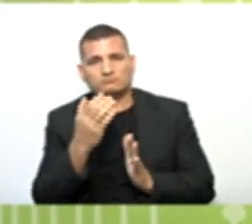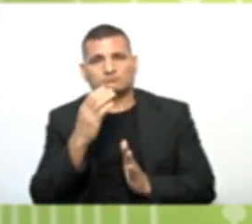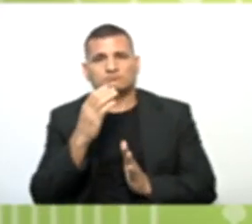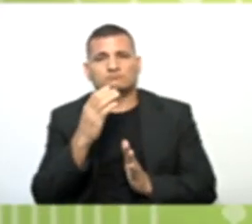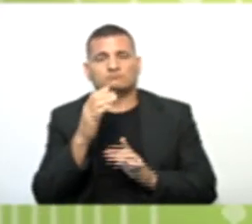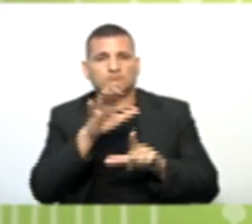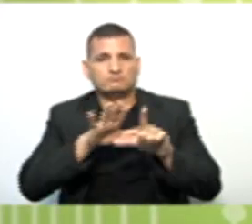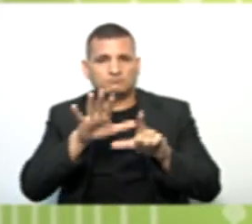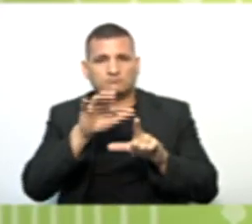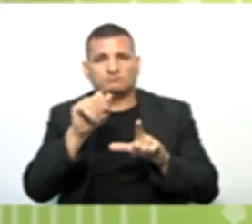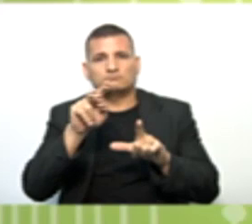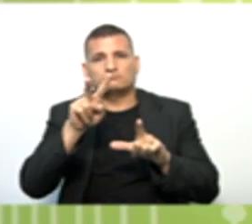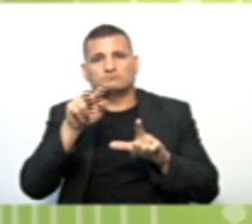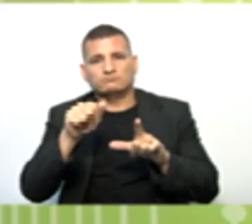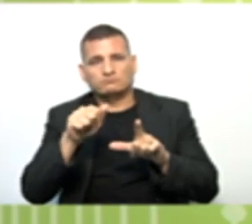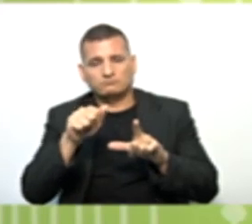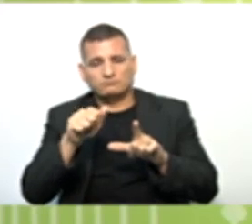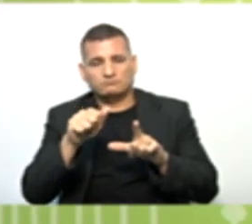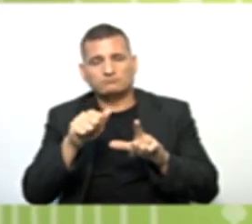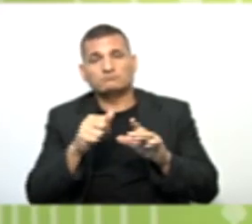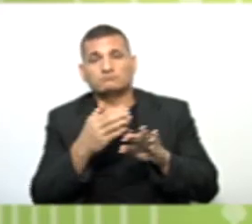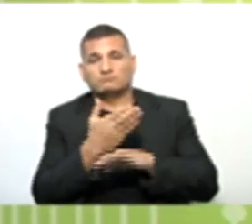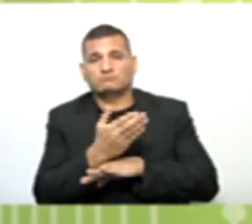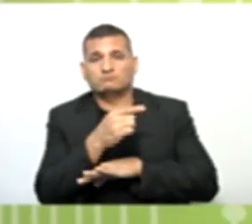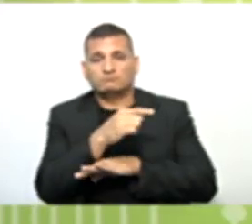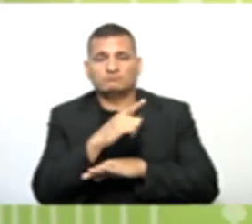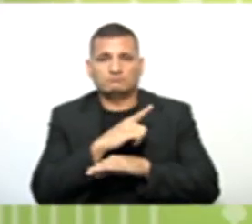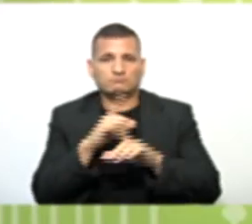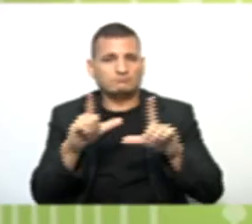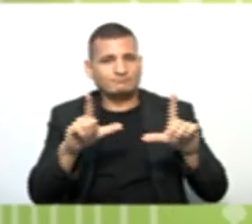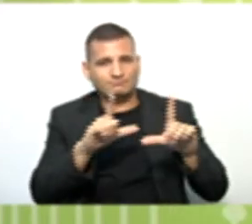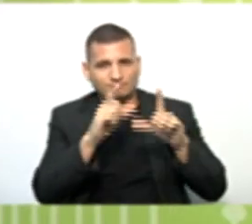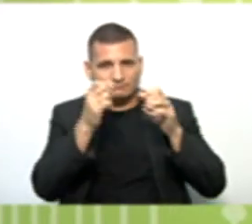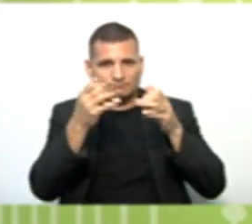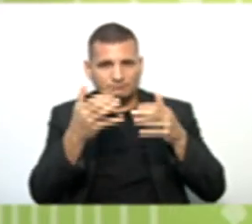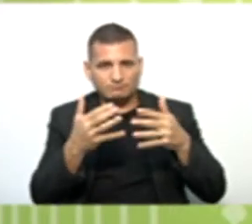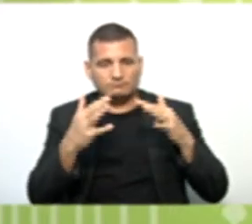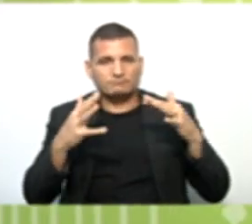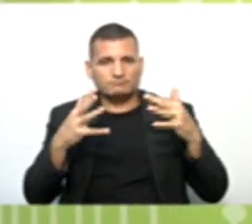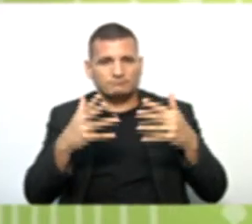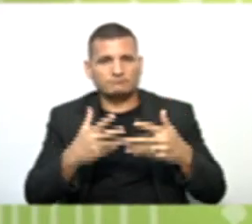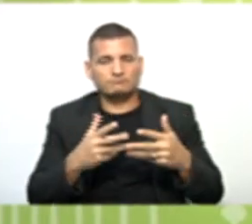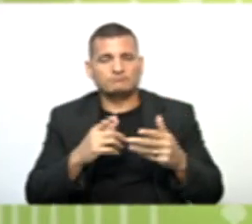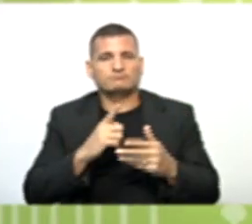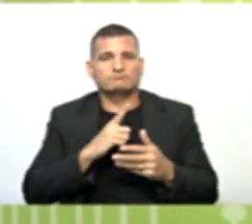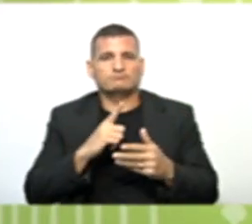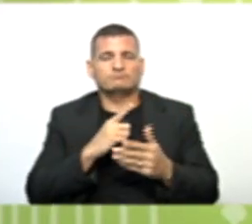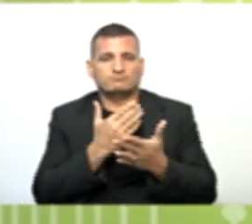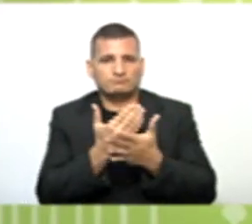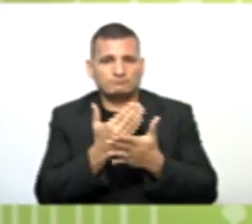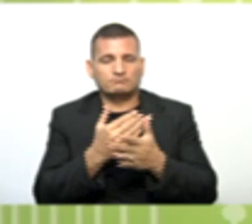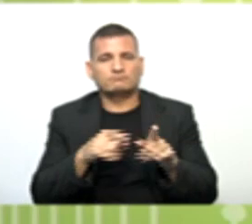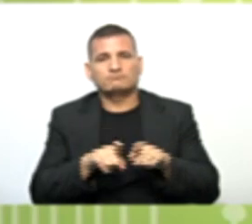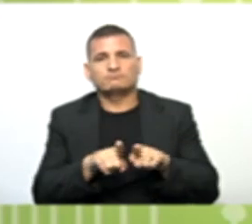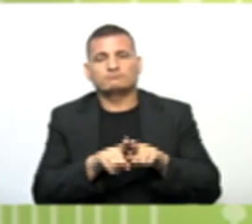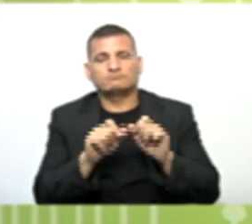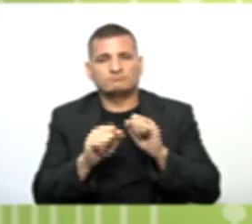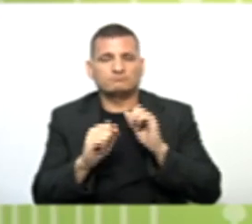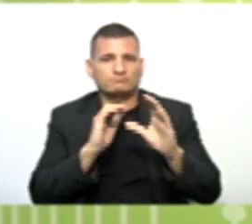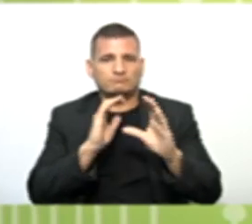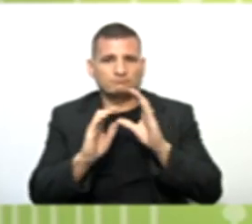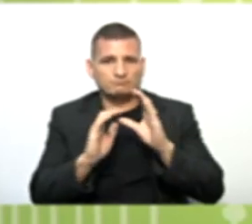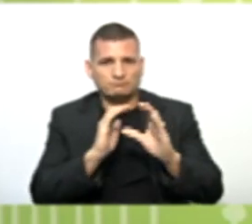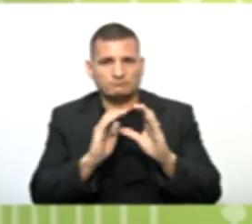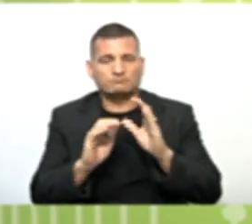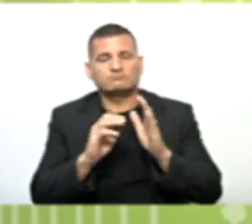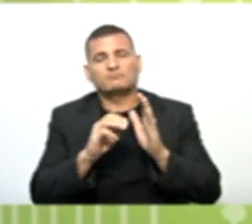do AVA. Vocês acessam lá no AVA esses tutoriais, acessam as aulas e também podem se comunicar com a gente